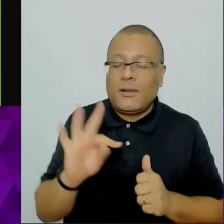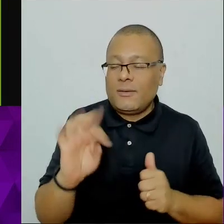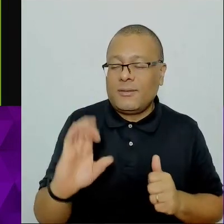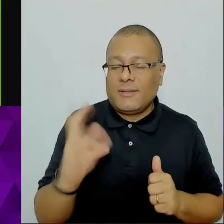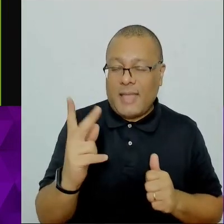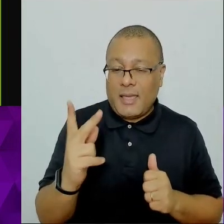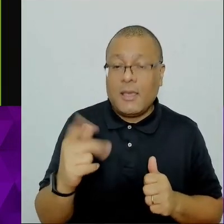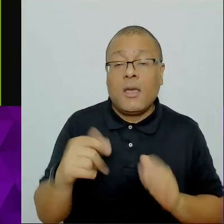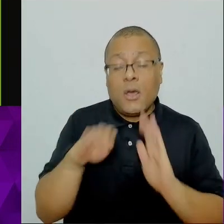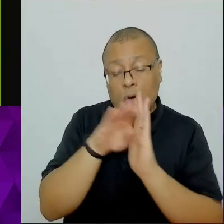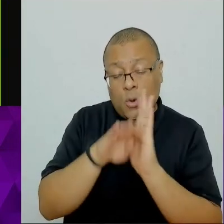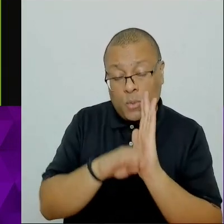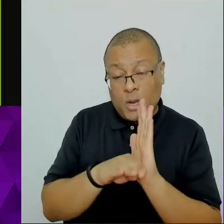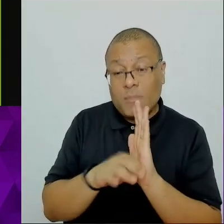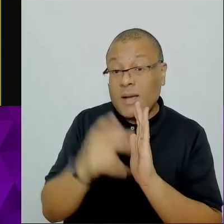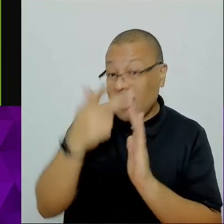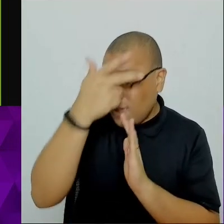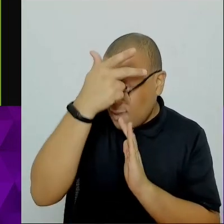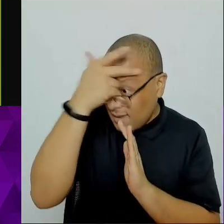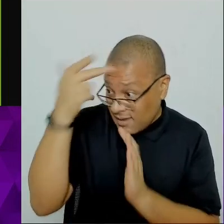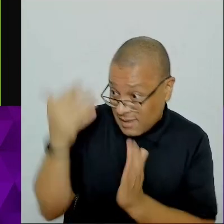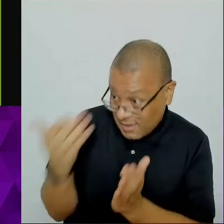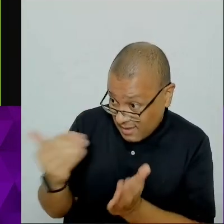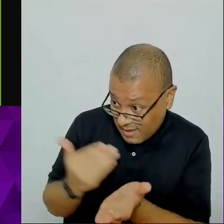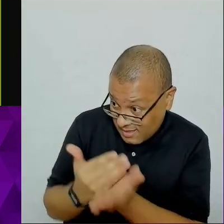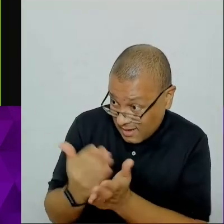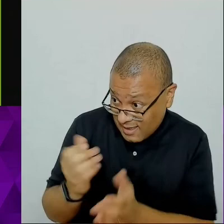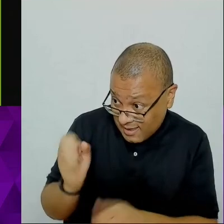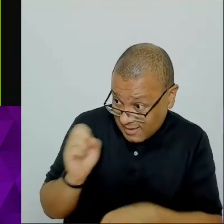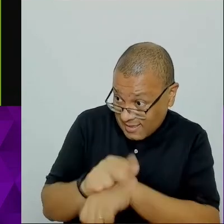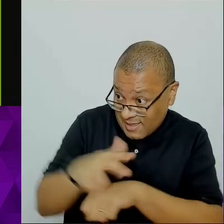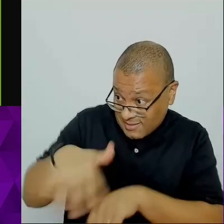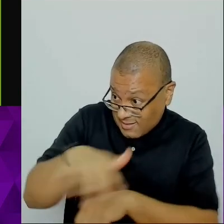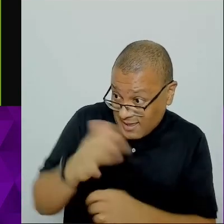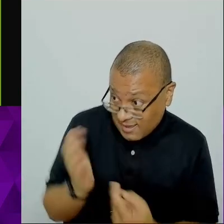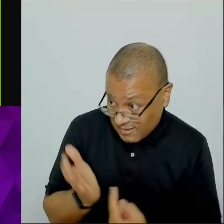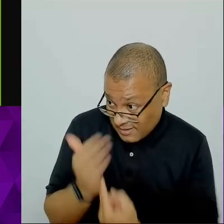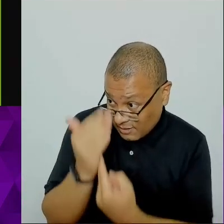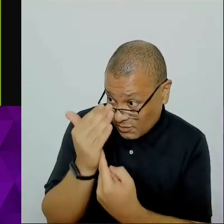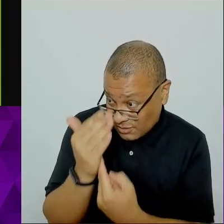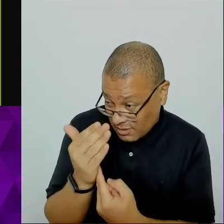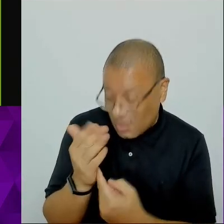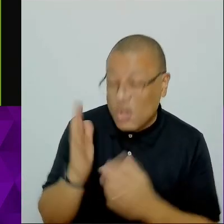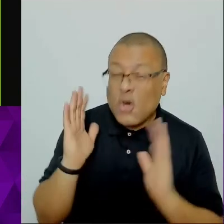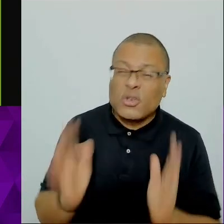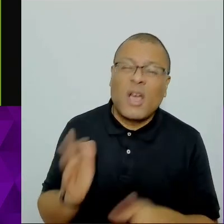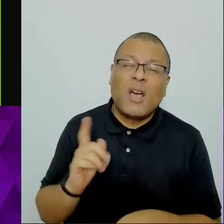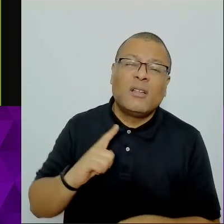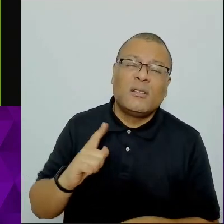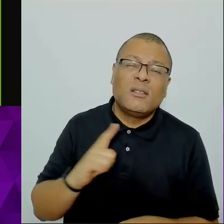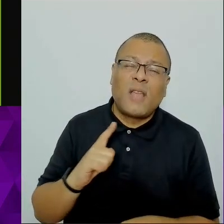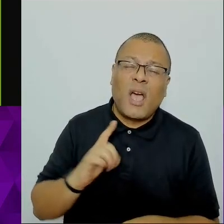dar auxílio a pessoas que estão querendo entrar na área de tecnologia ou até mesmo gestão na área e querem